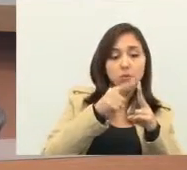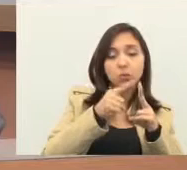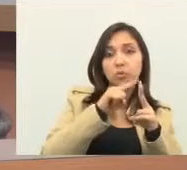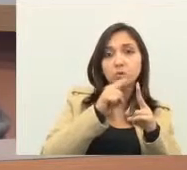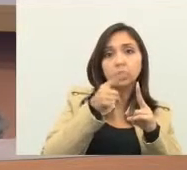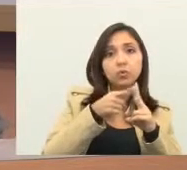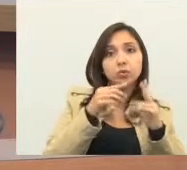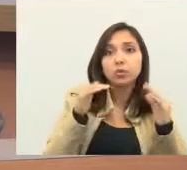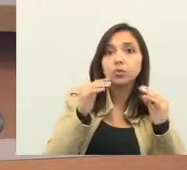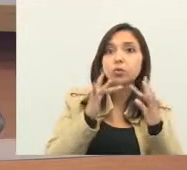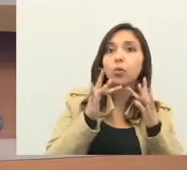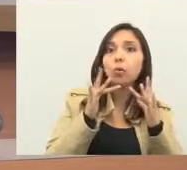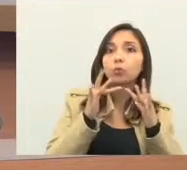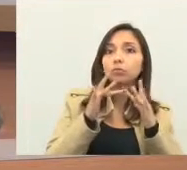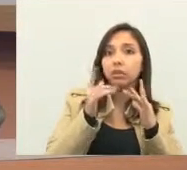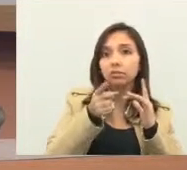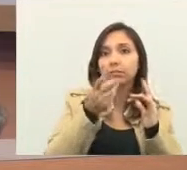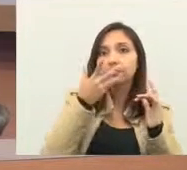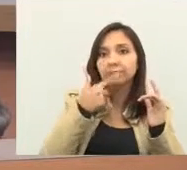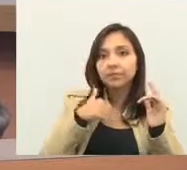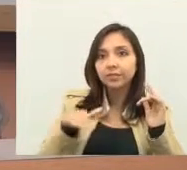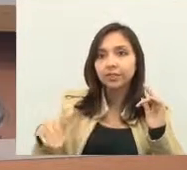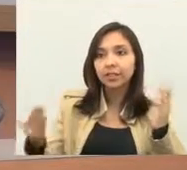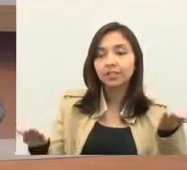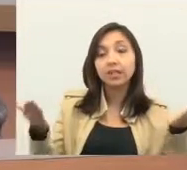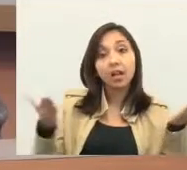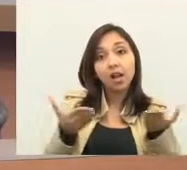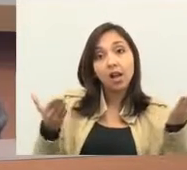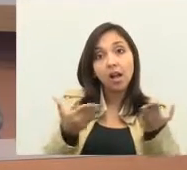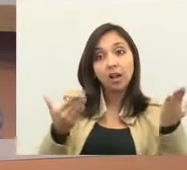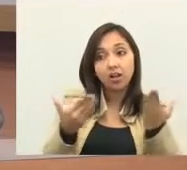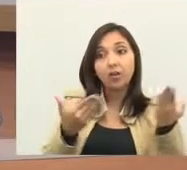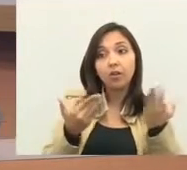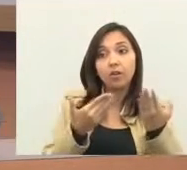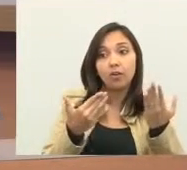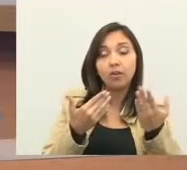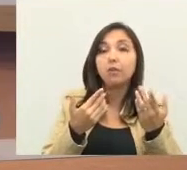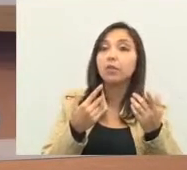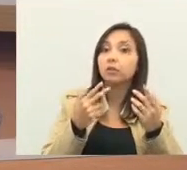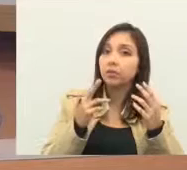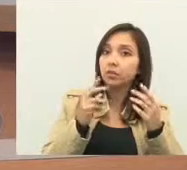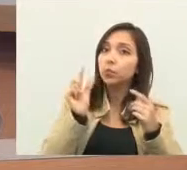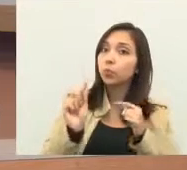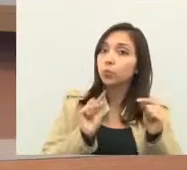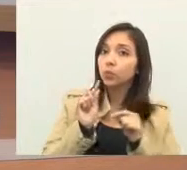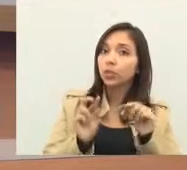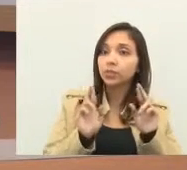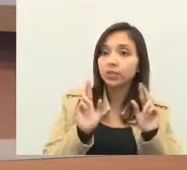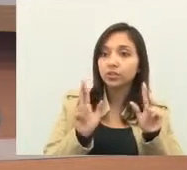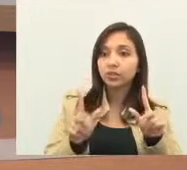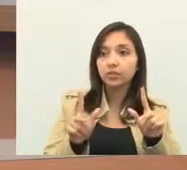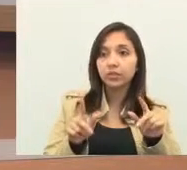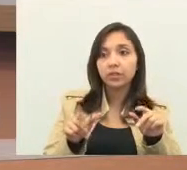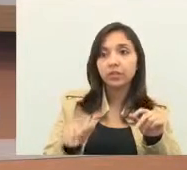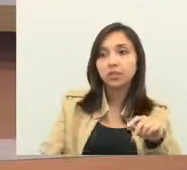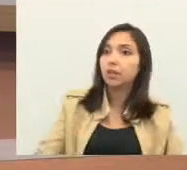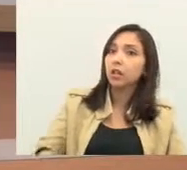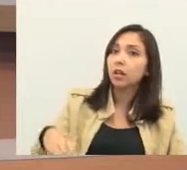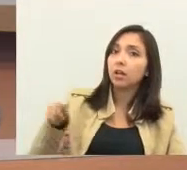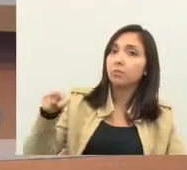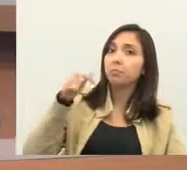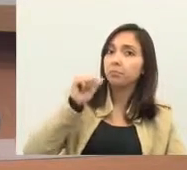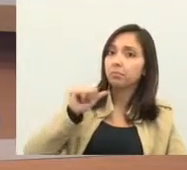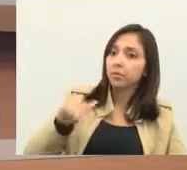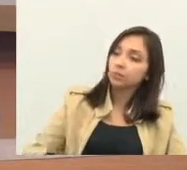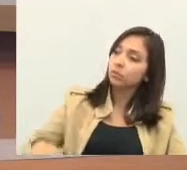ter contato com a criança. Agora, o que há na formação de um indivíduo, ela se dá em